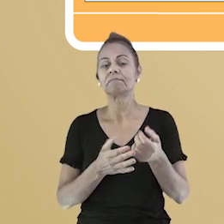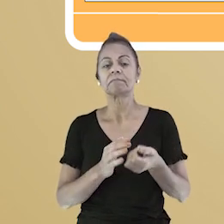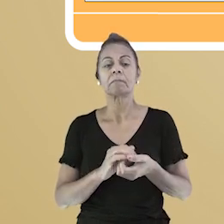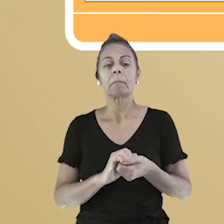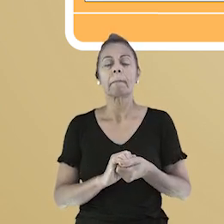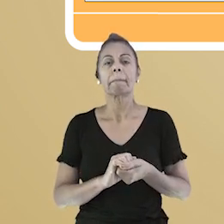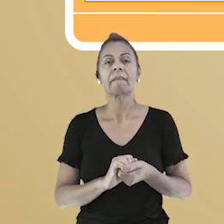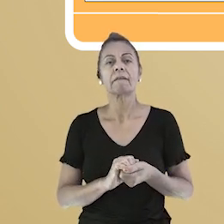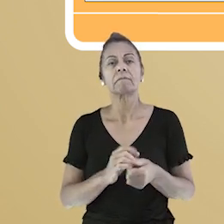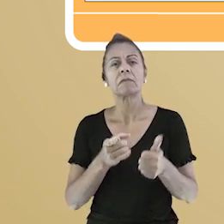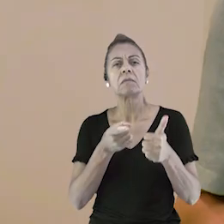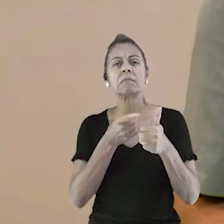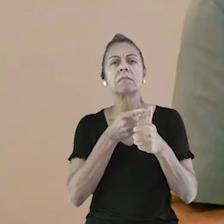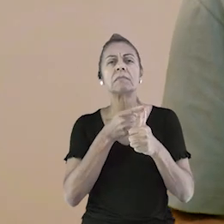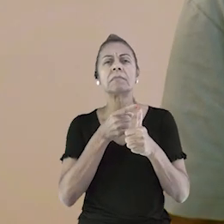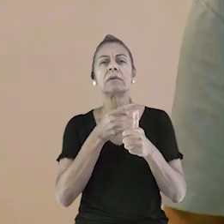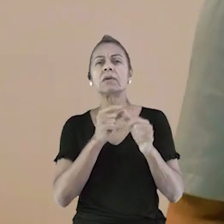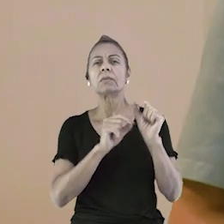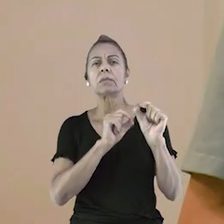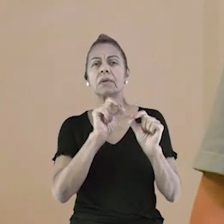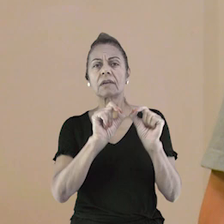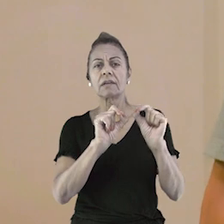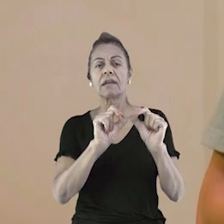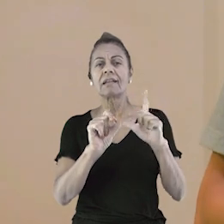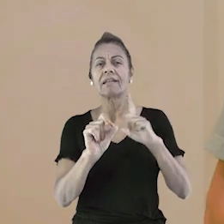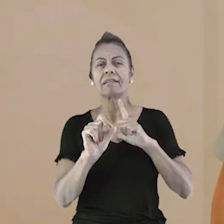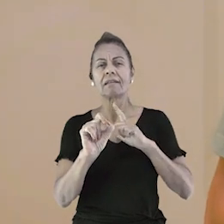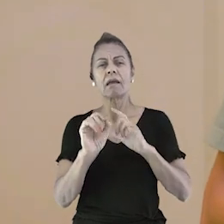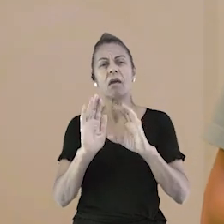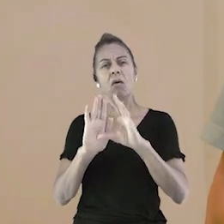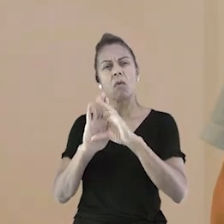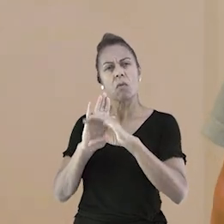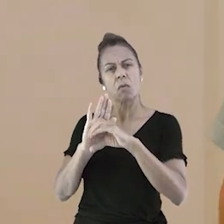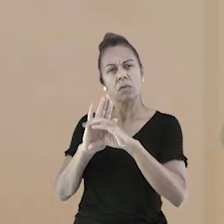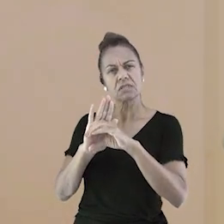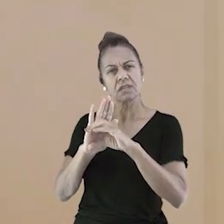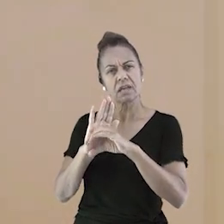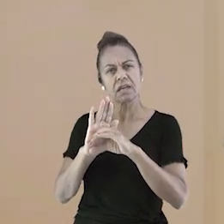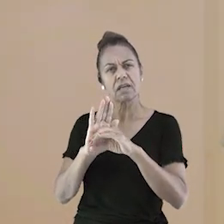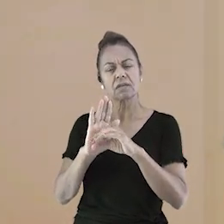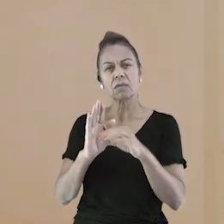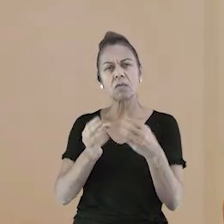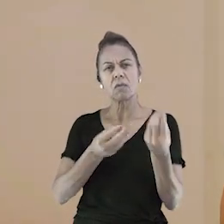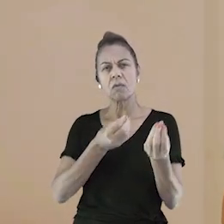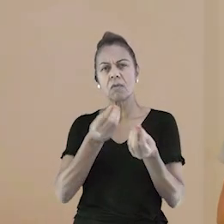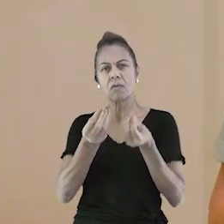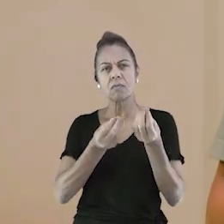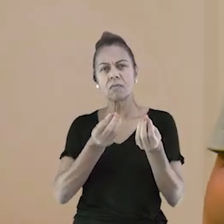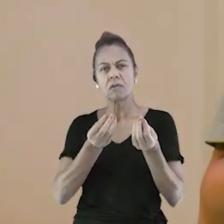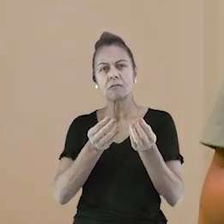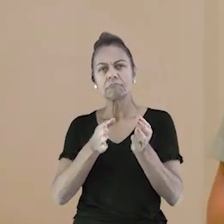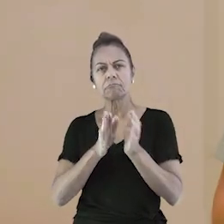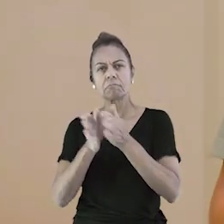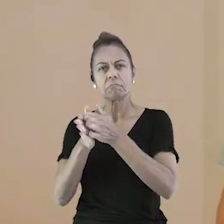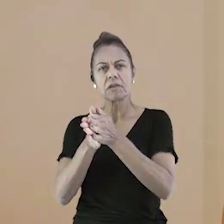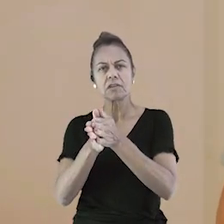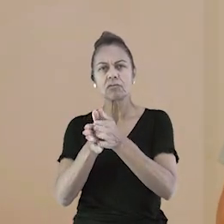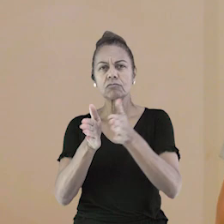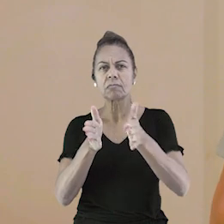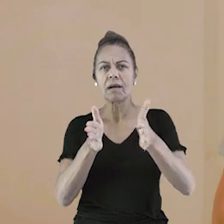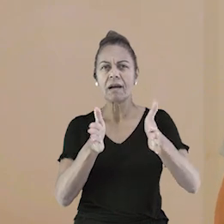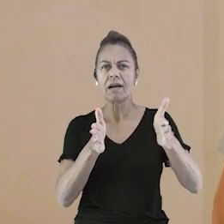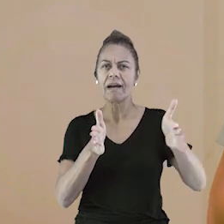com a gente até o fim dessa aula. Bom, primeiramente, é necessário que a gente estabeleça alguns conceitos, né? E que faixa